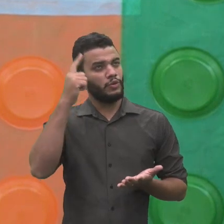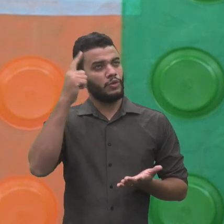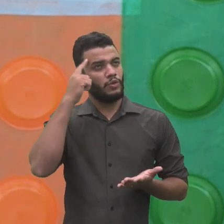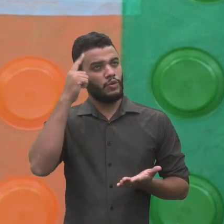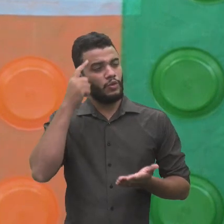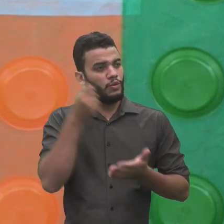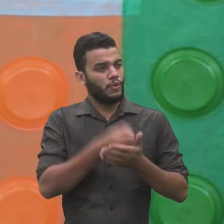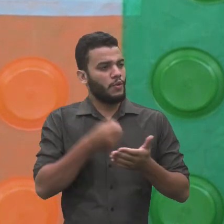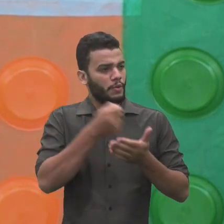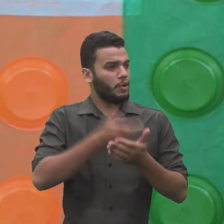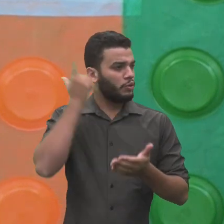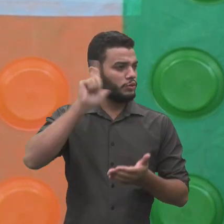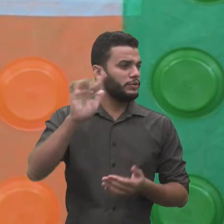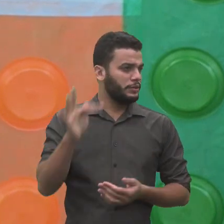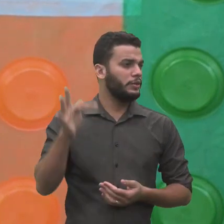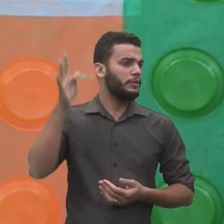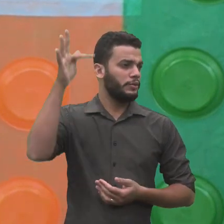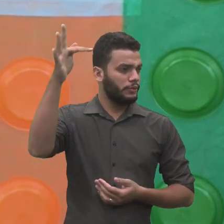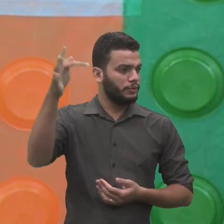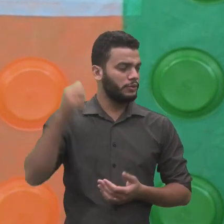bombeiro. Eu tenho que